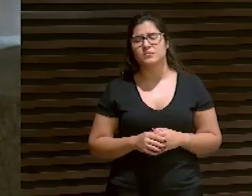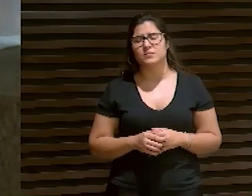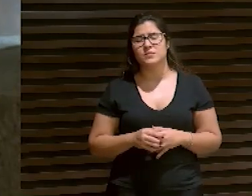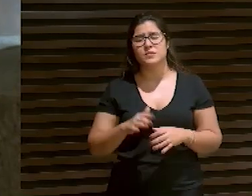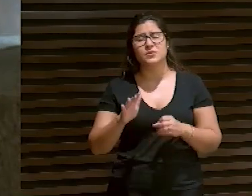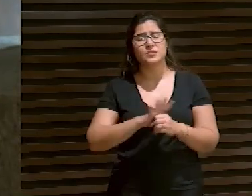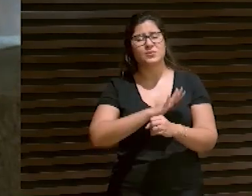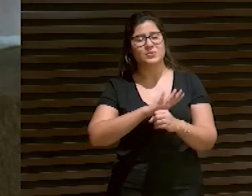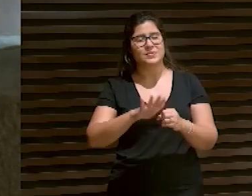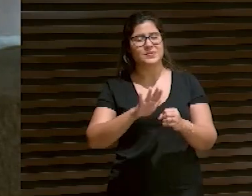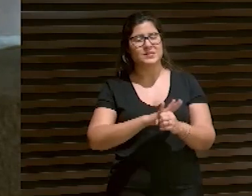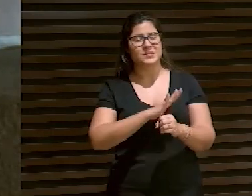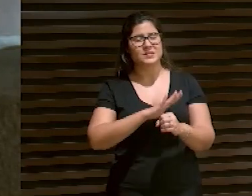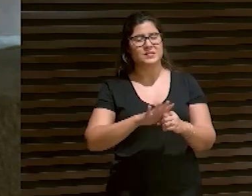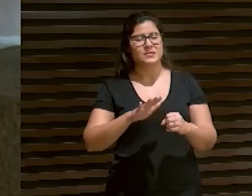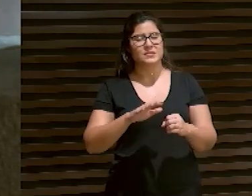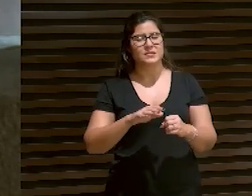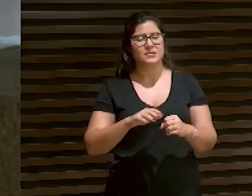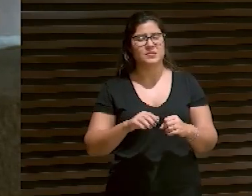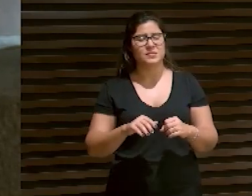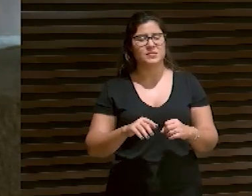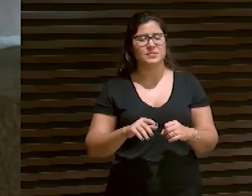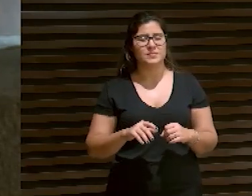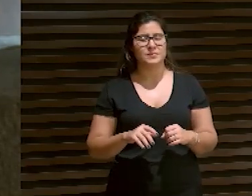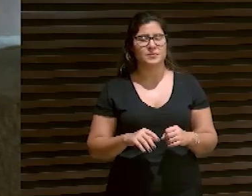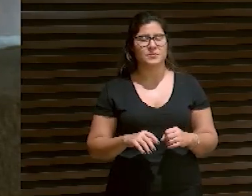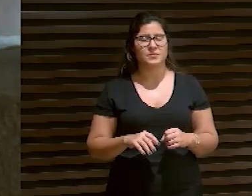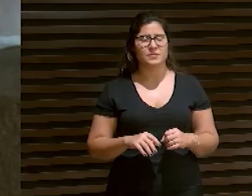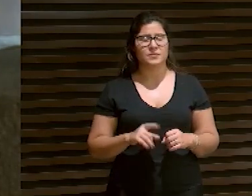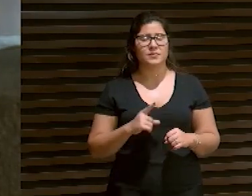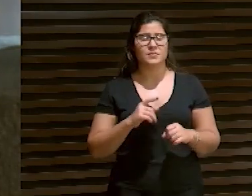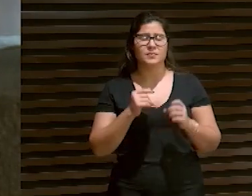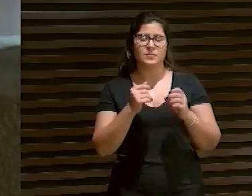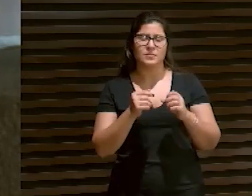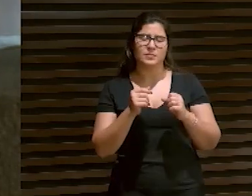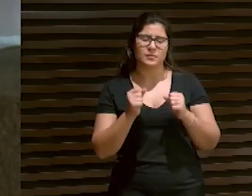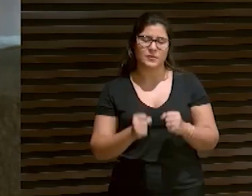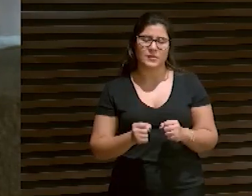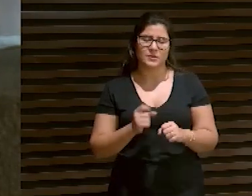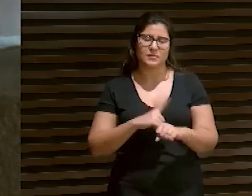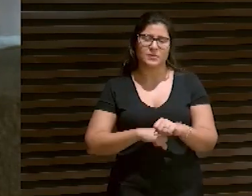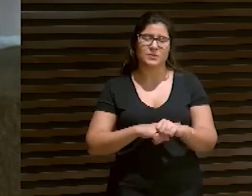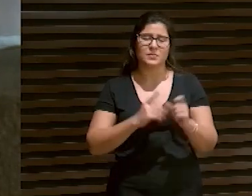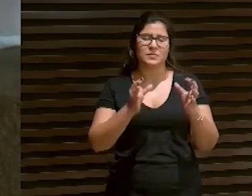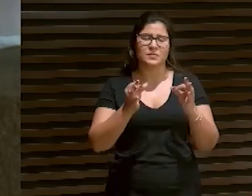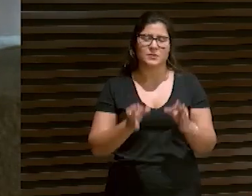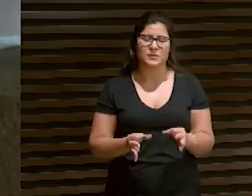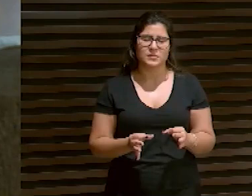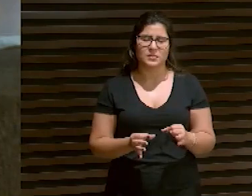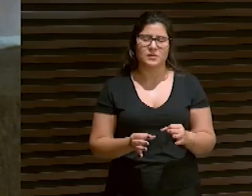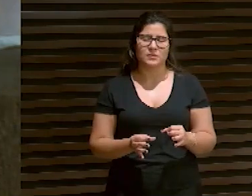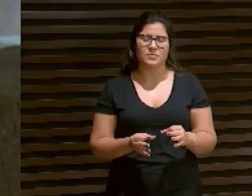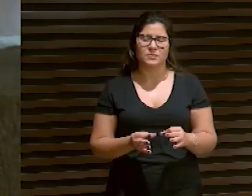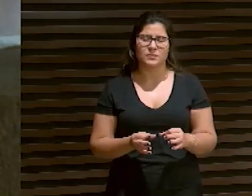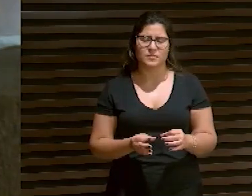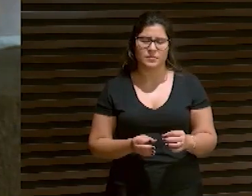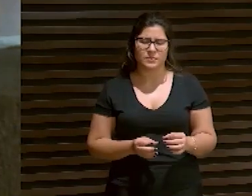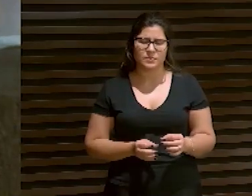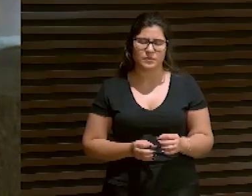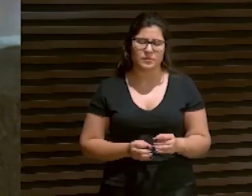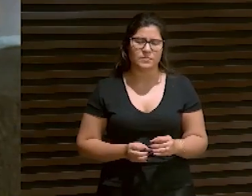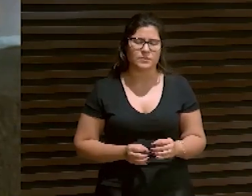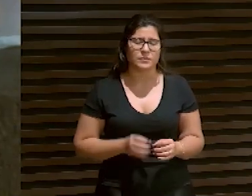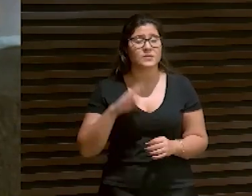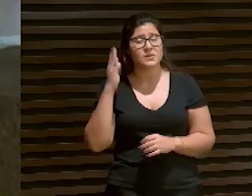de ousadia, para que possamos no tempo oportuno, que na verdade é em tempo e fora de tempo, nós